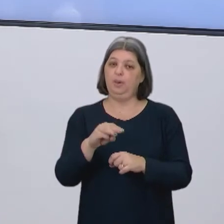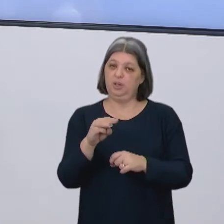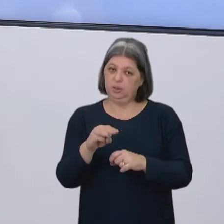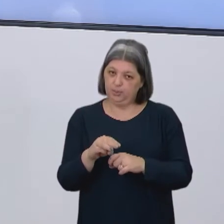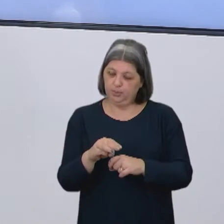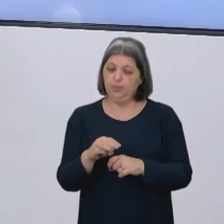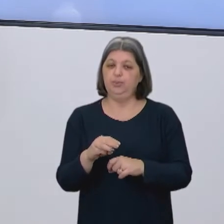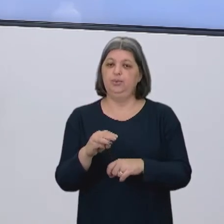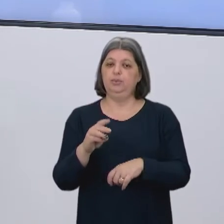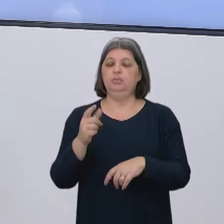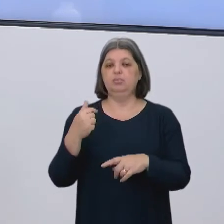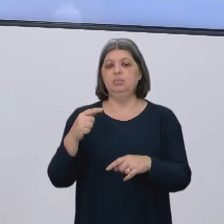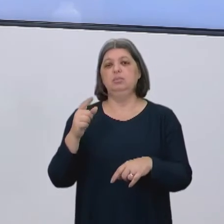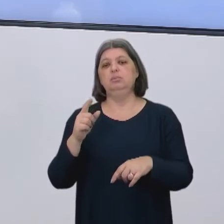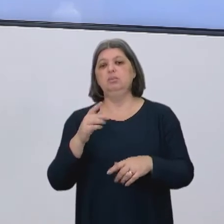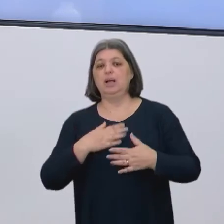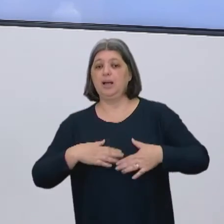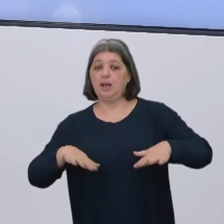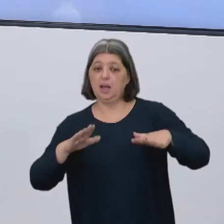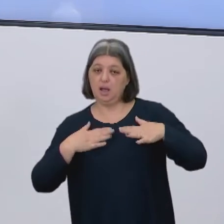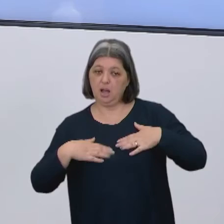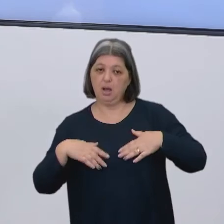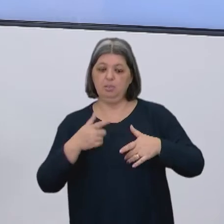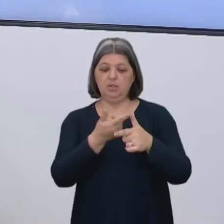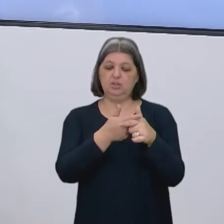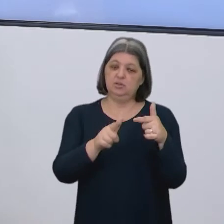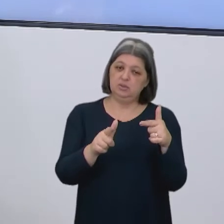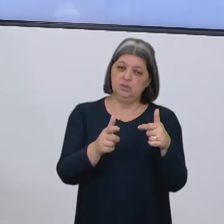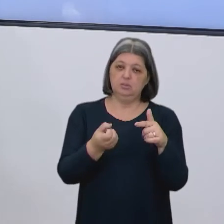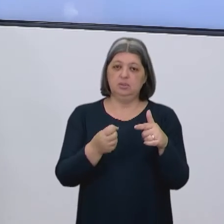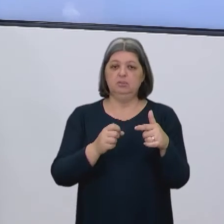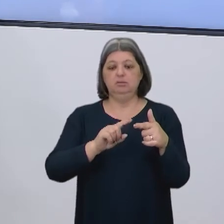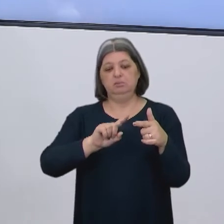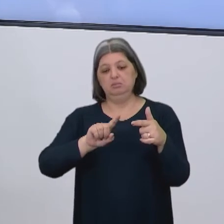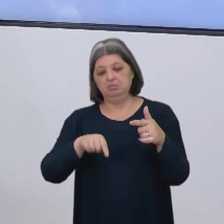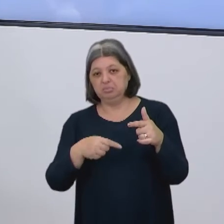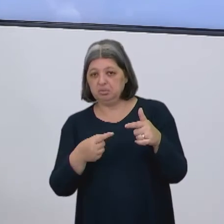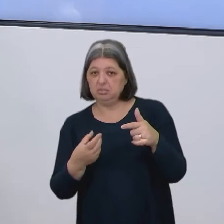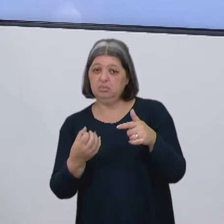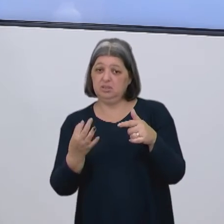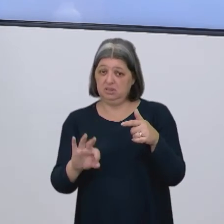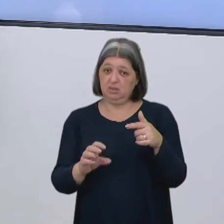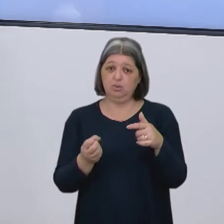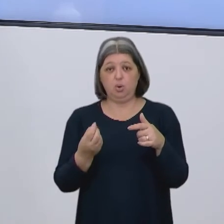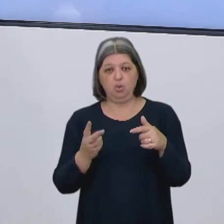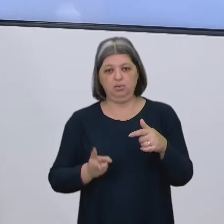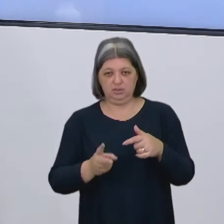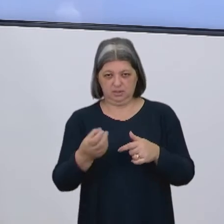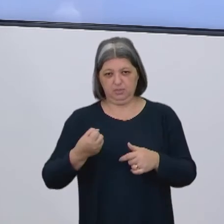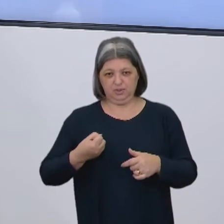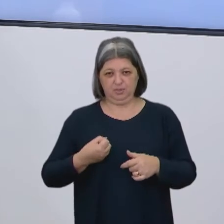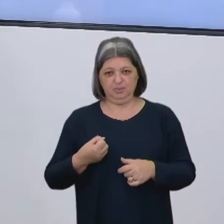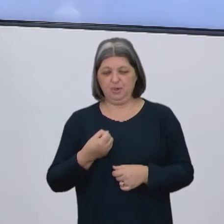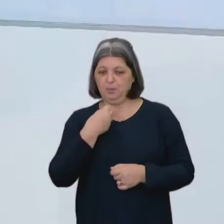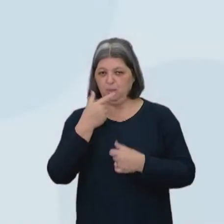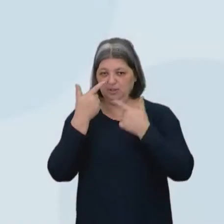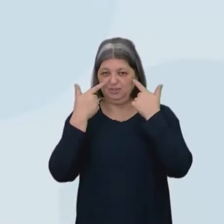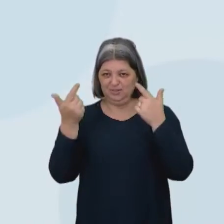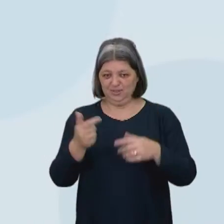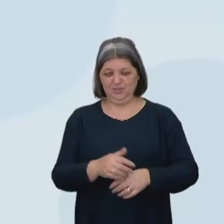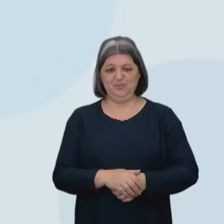com calma, dividir e me falar se dá um decimal exato ou uma dízima periódica. Já voltamos, boa